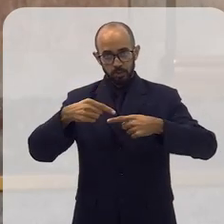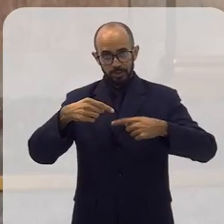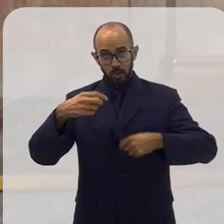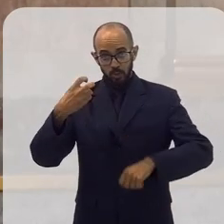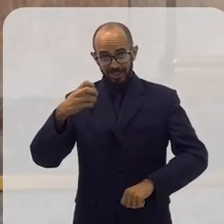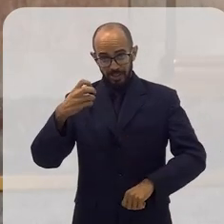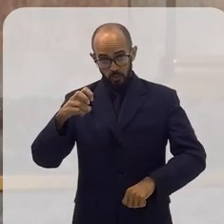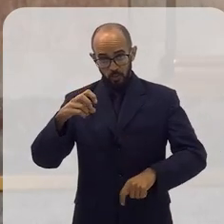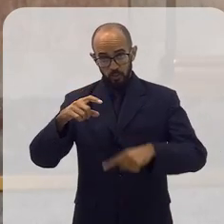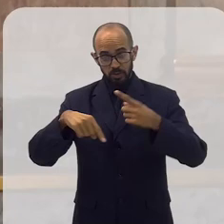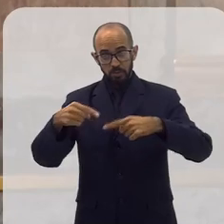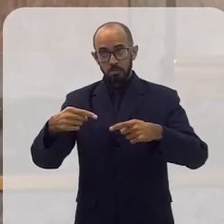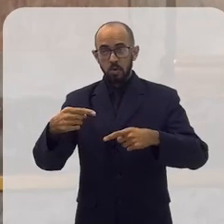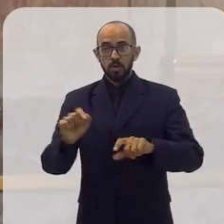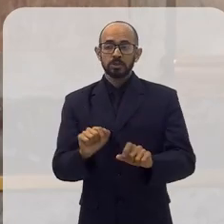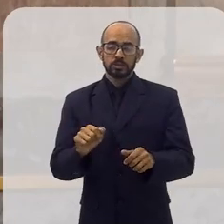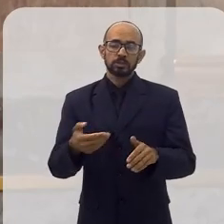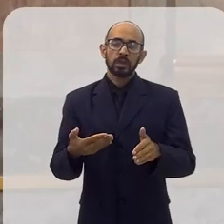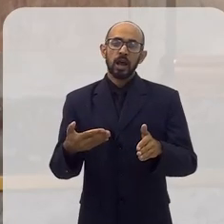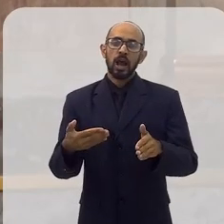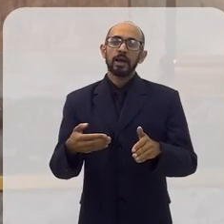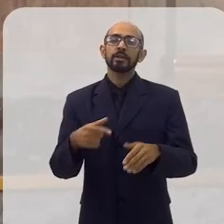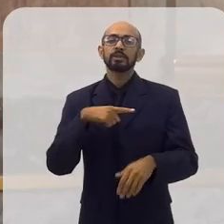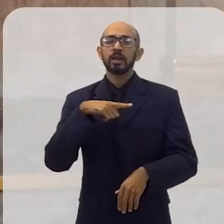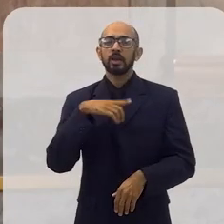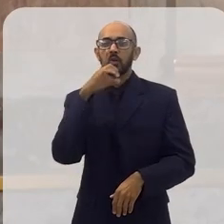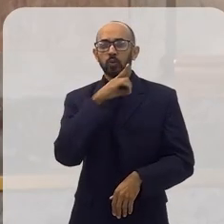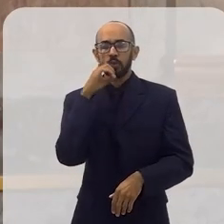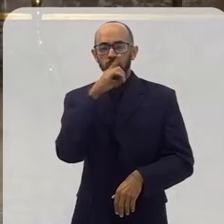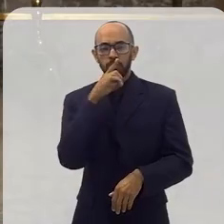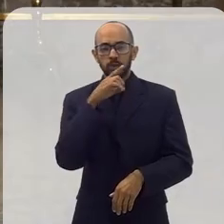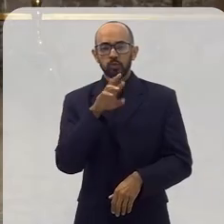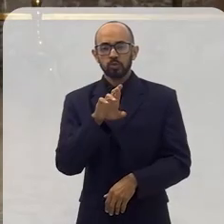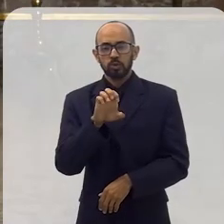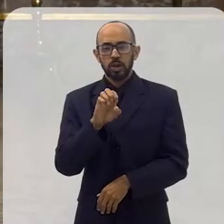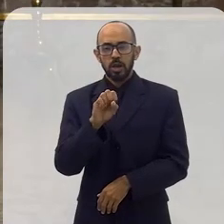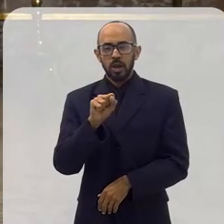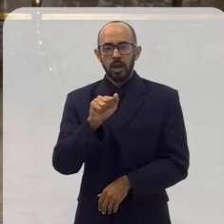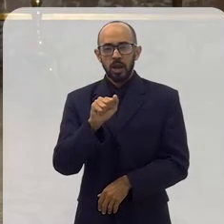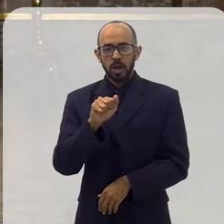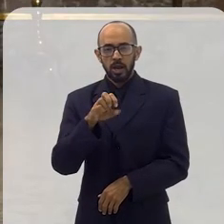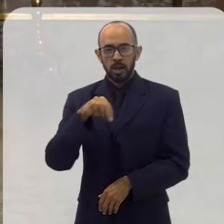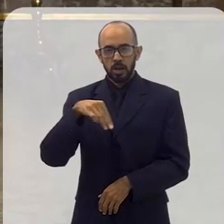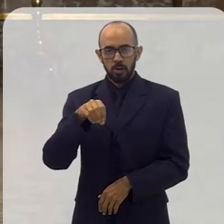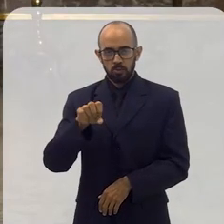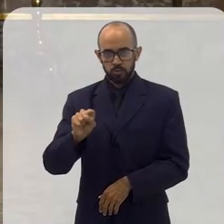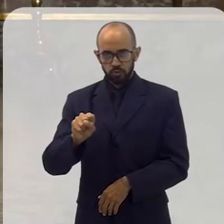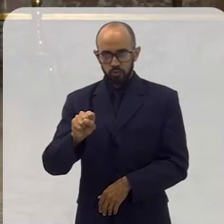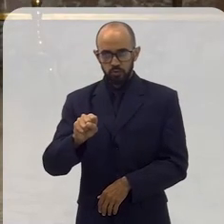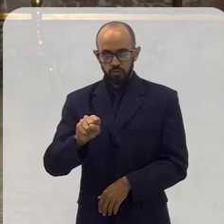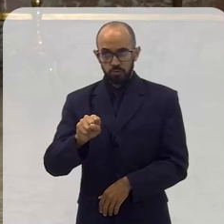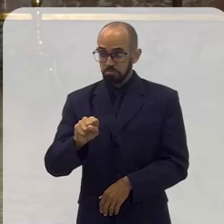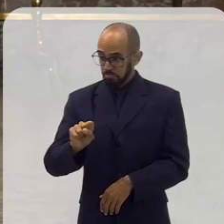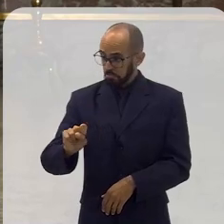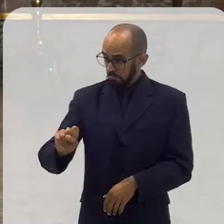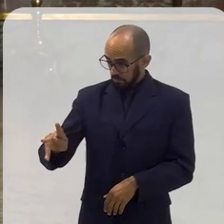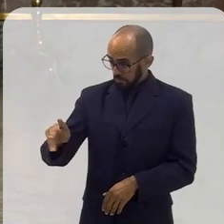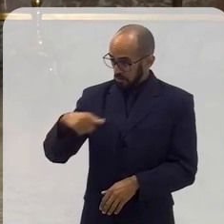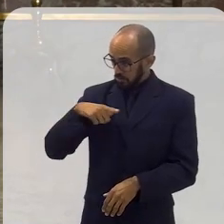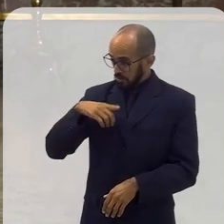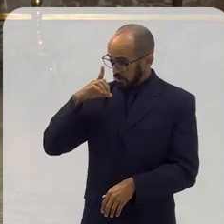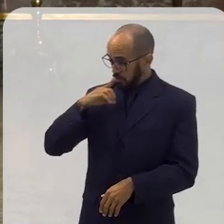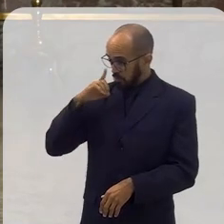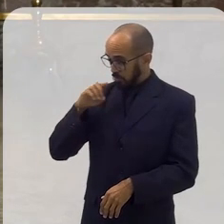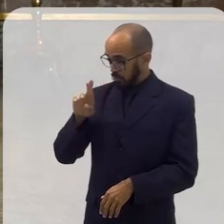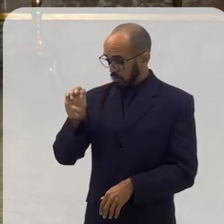depois temos o quinto e chega a domingo de Ramos. Certo. Então vocês têm um domingo